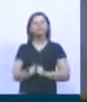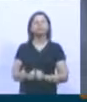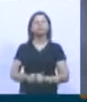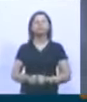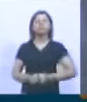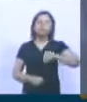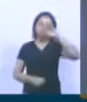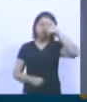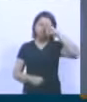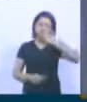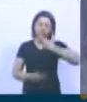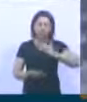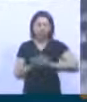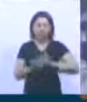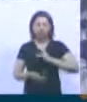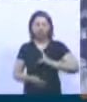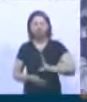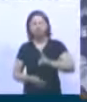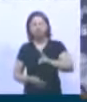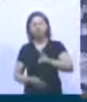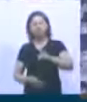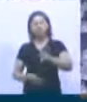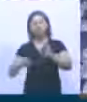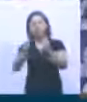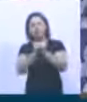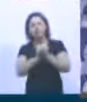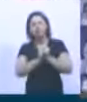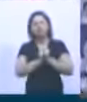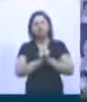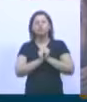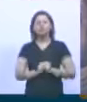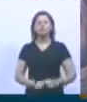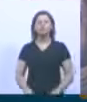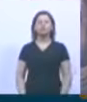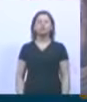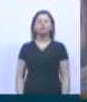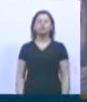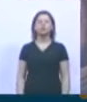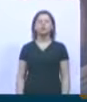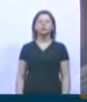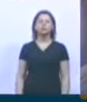estás. E confio que para sempre